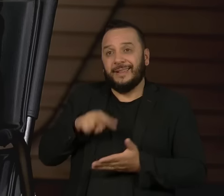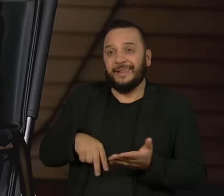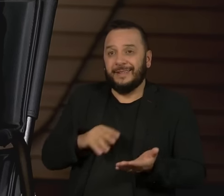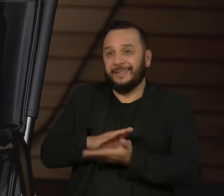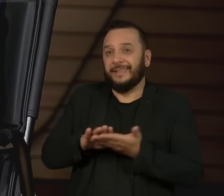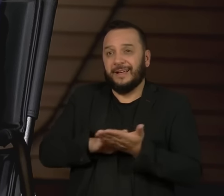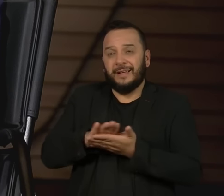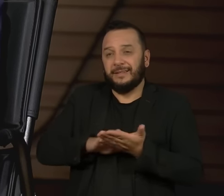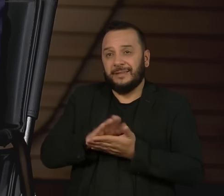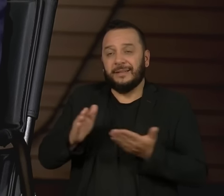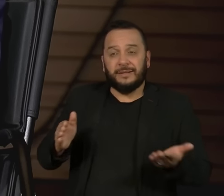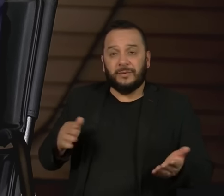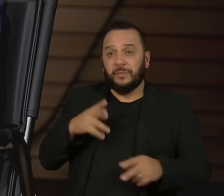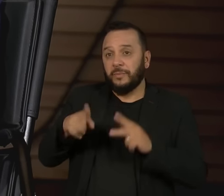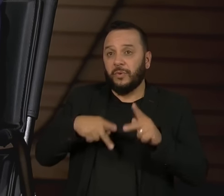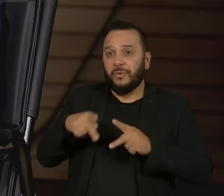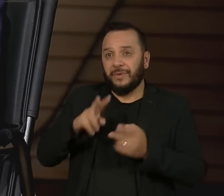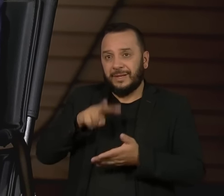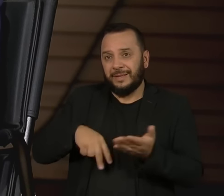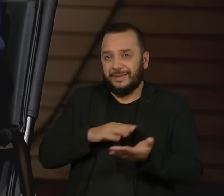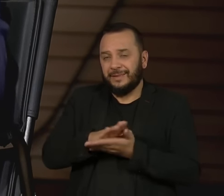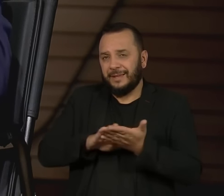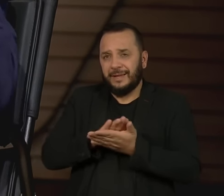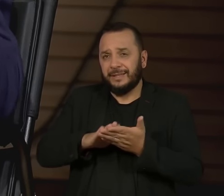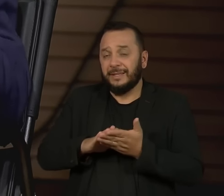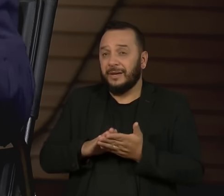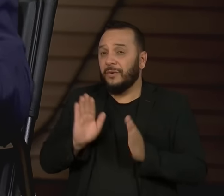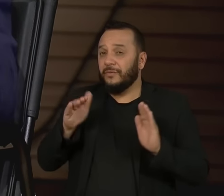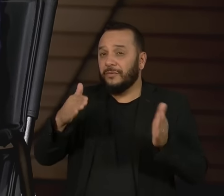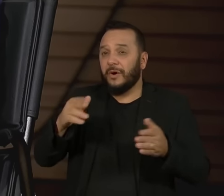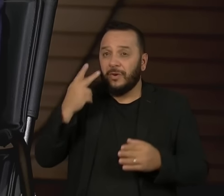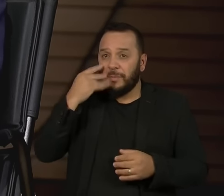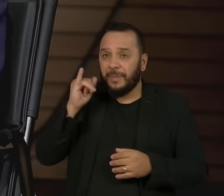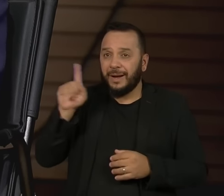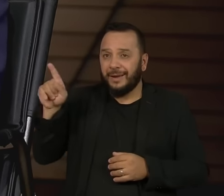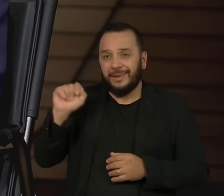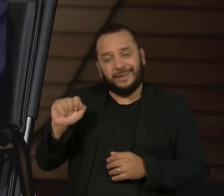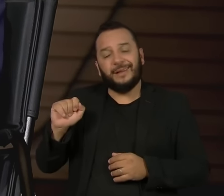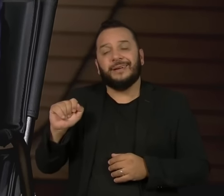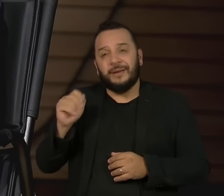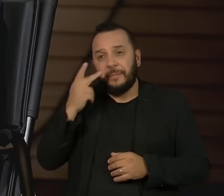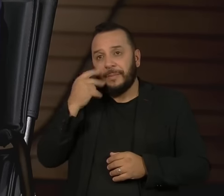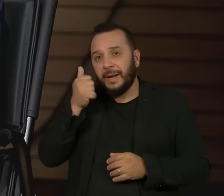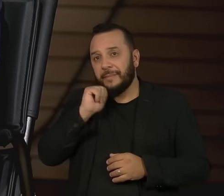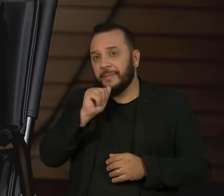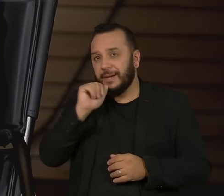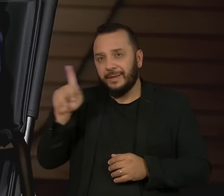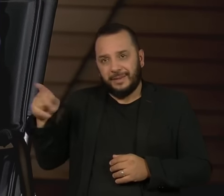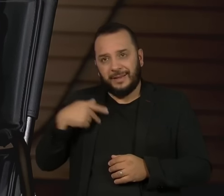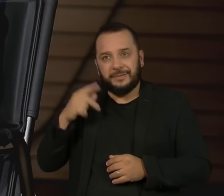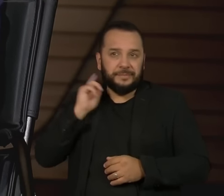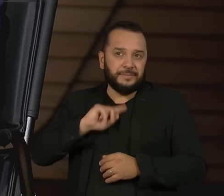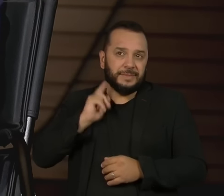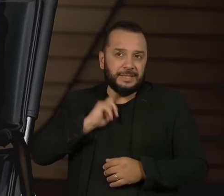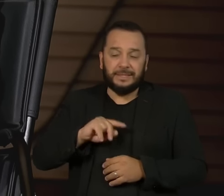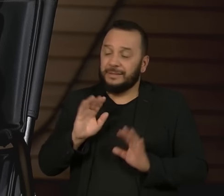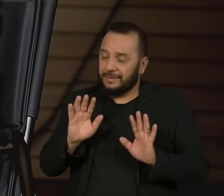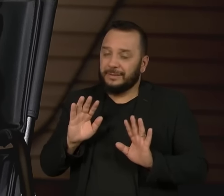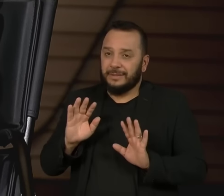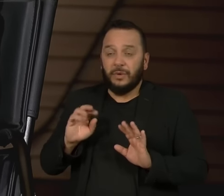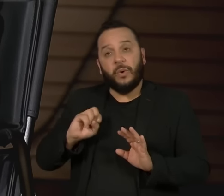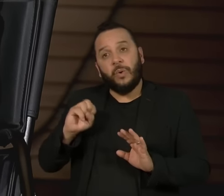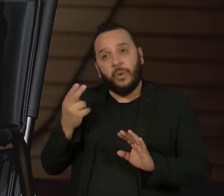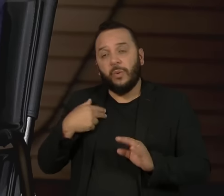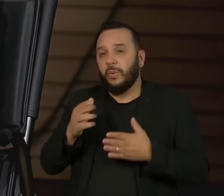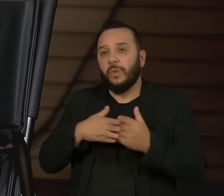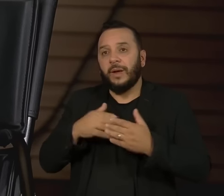foco desses pais, lá de Conselheiro Lafayette, ou de todos os pais do mundo, não é censurar livro, principalmente no Brasil, é fazer